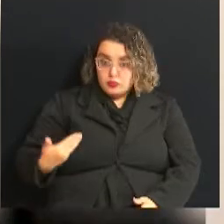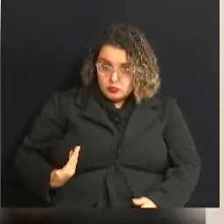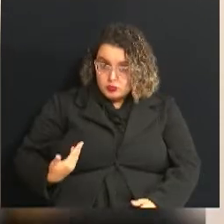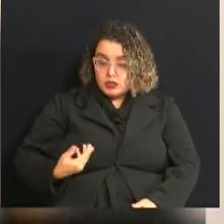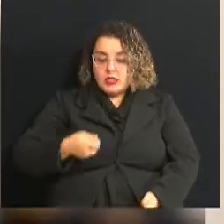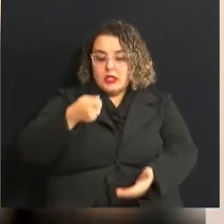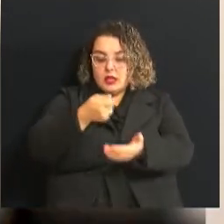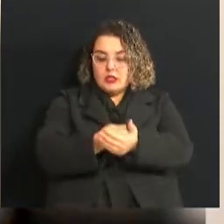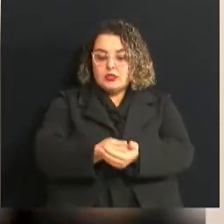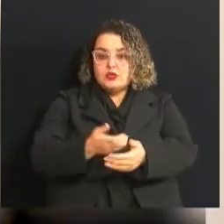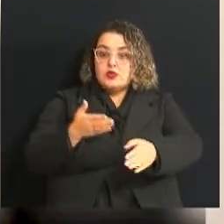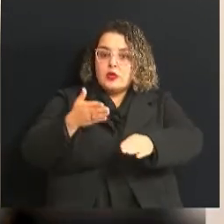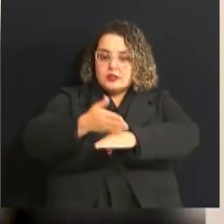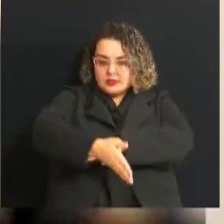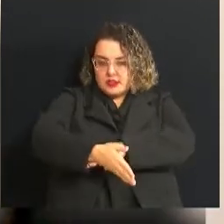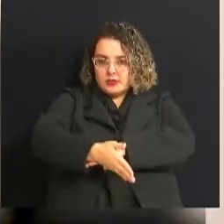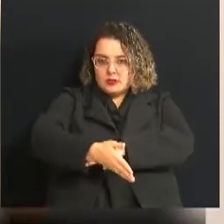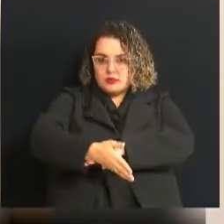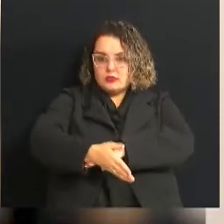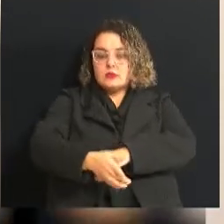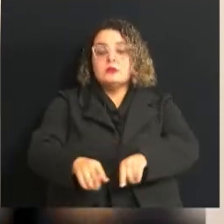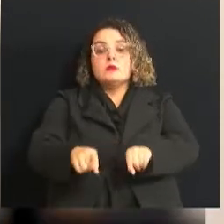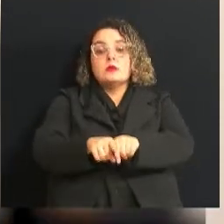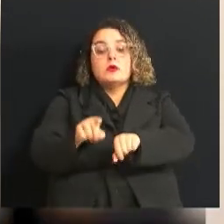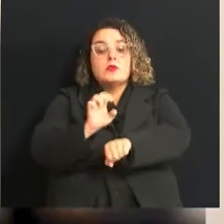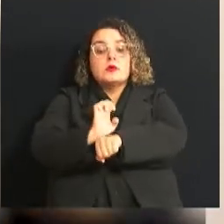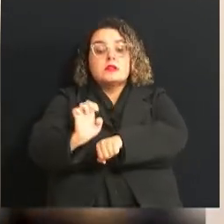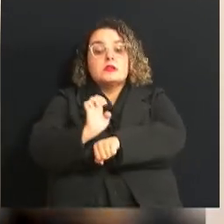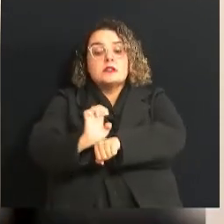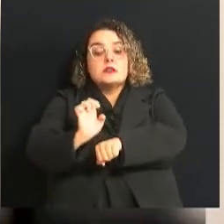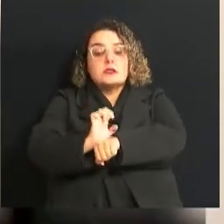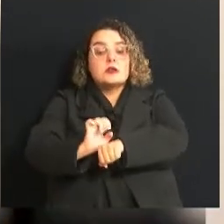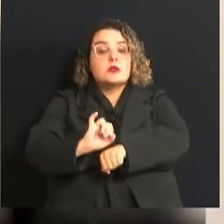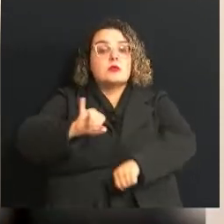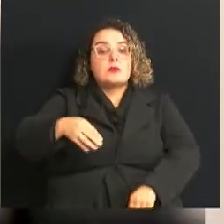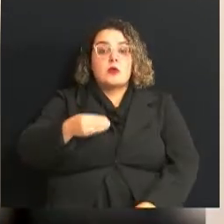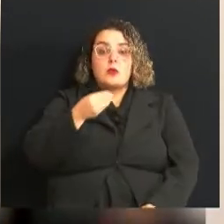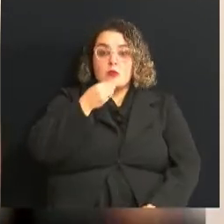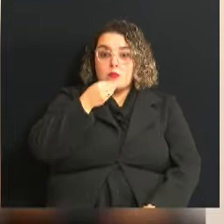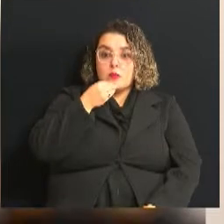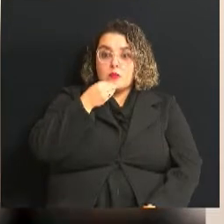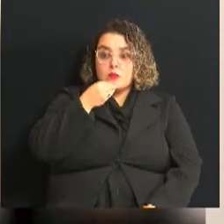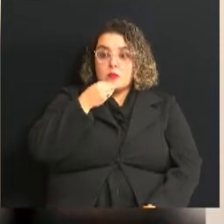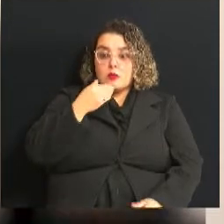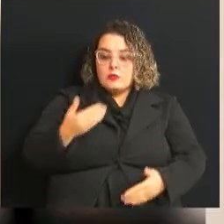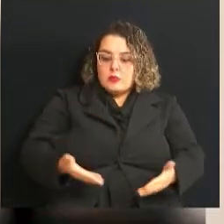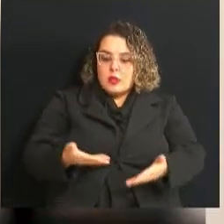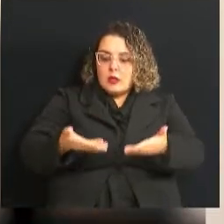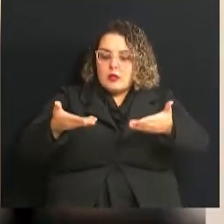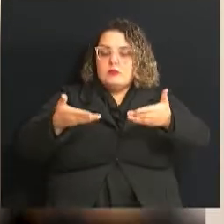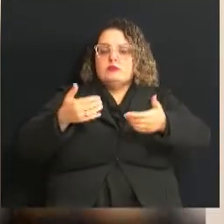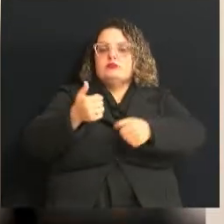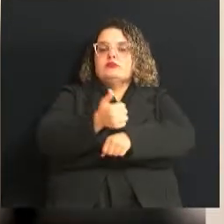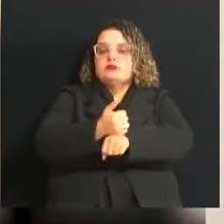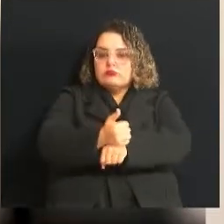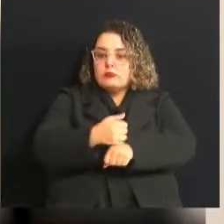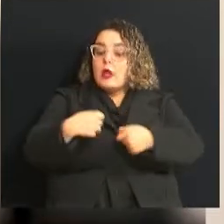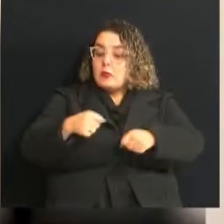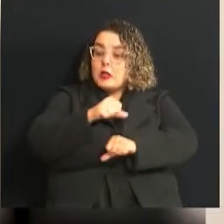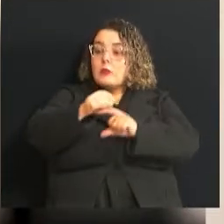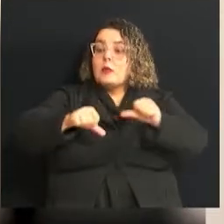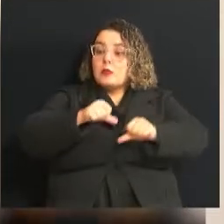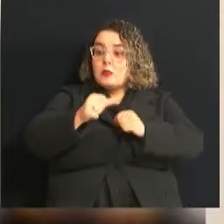serviço público, o estágio é uma oportunidade de iniciação profissional. A gente precisa mudar